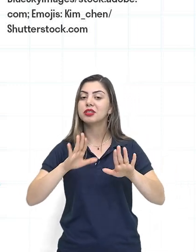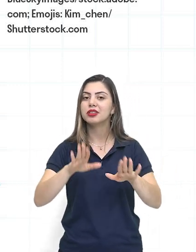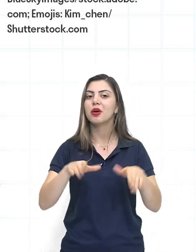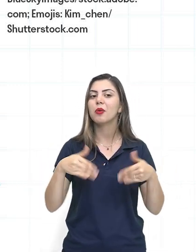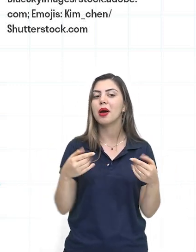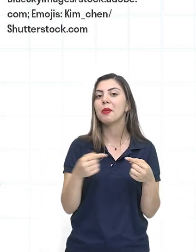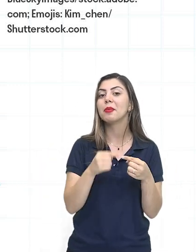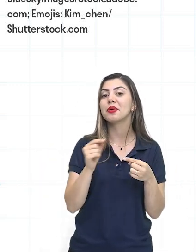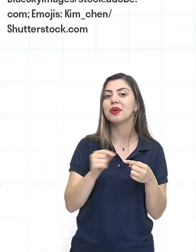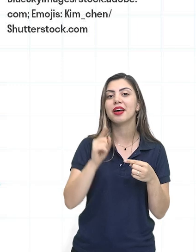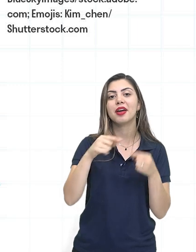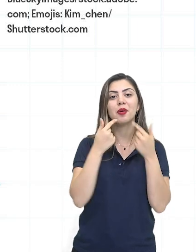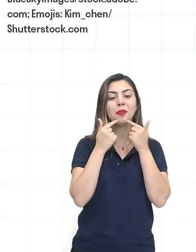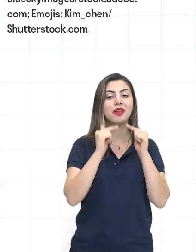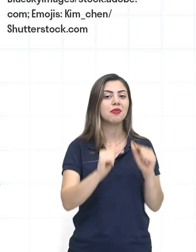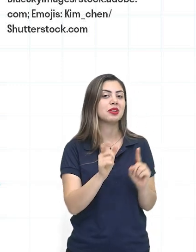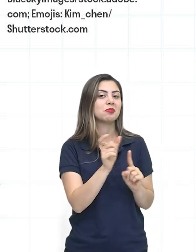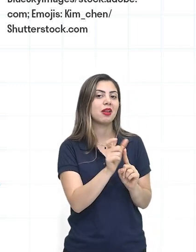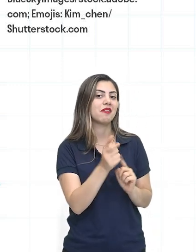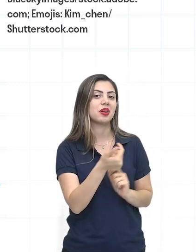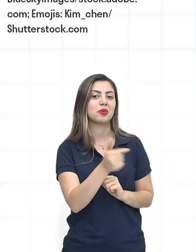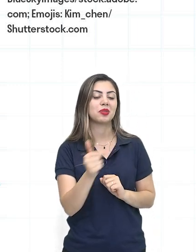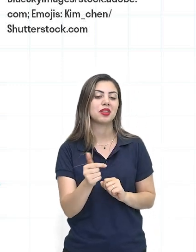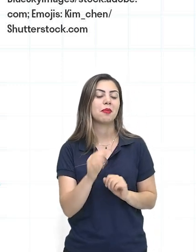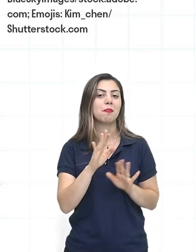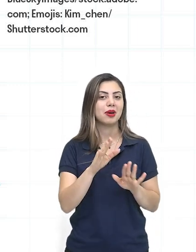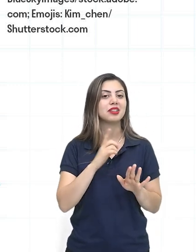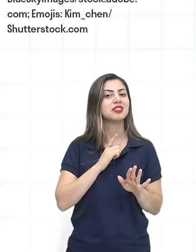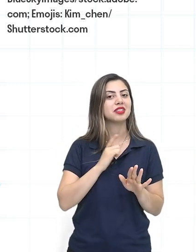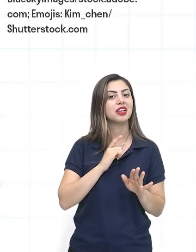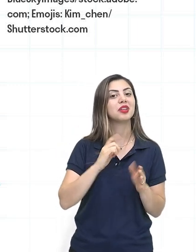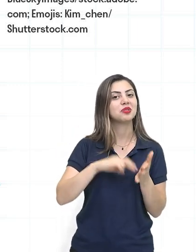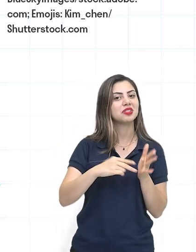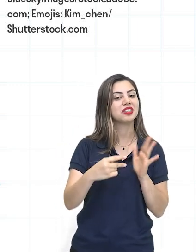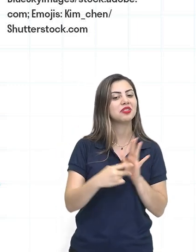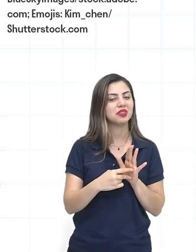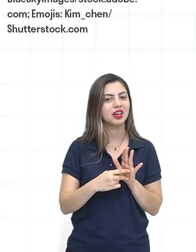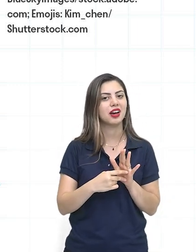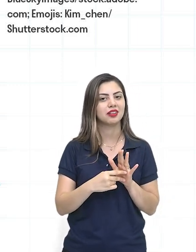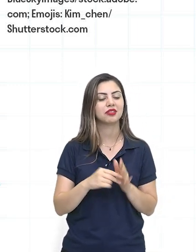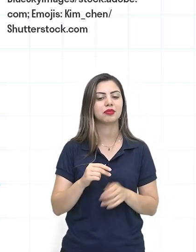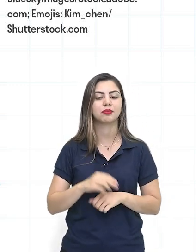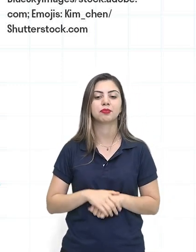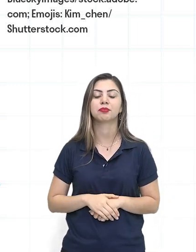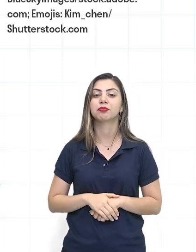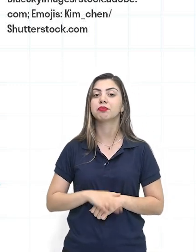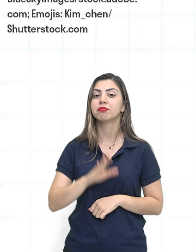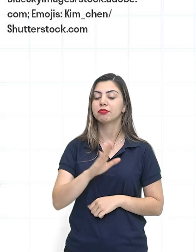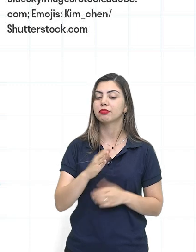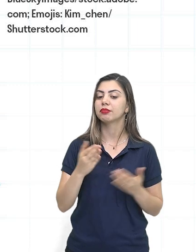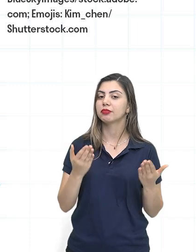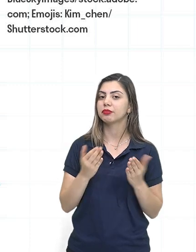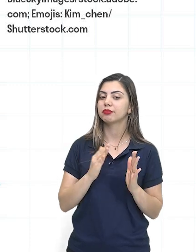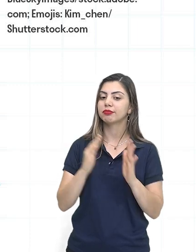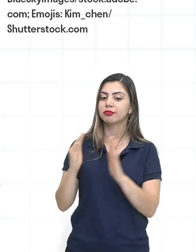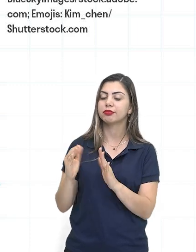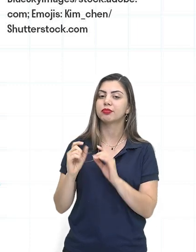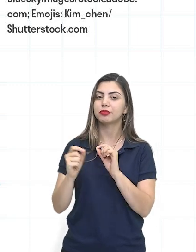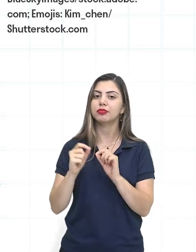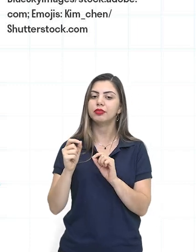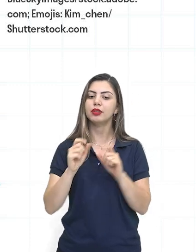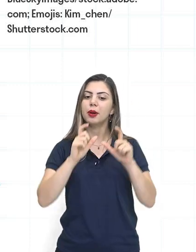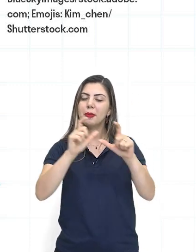Uma linguagem não verbal, que está comunicando algo. E aí nós temos os emojis, que são esses